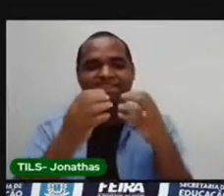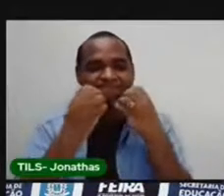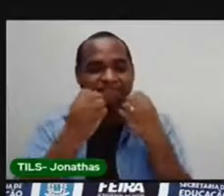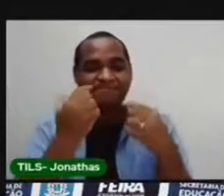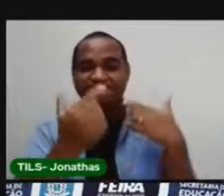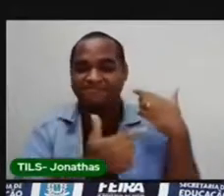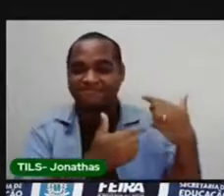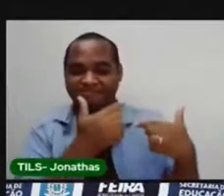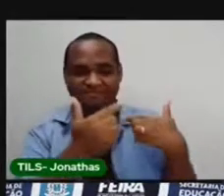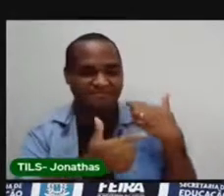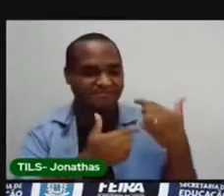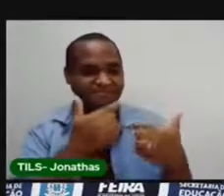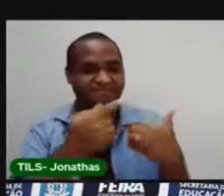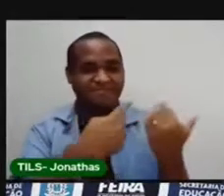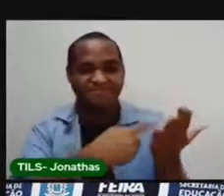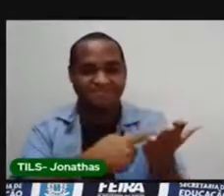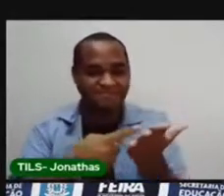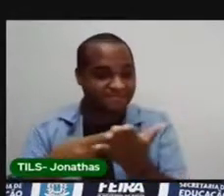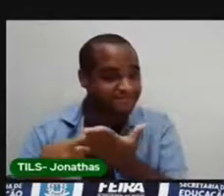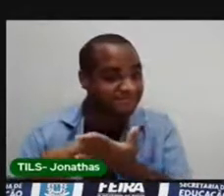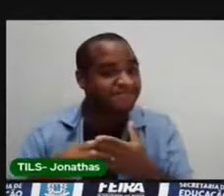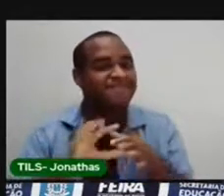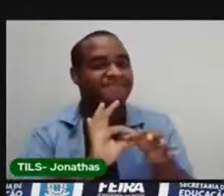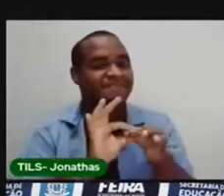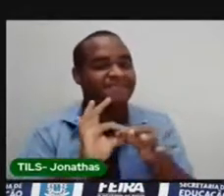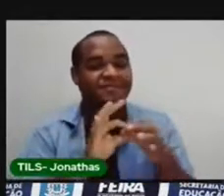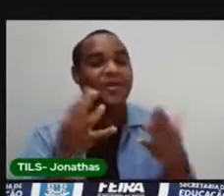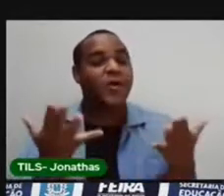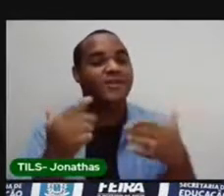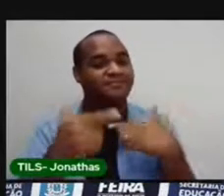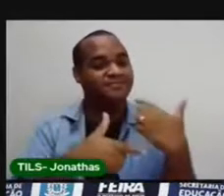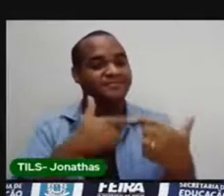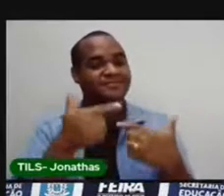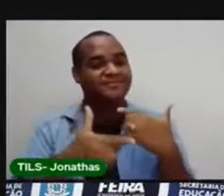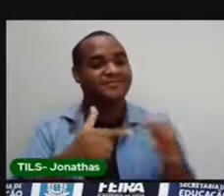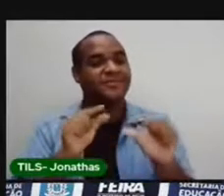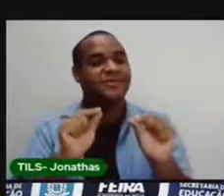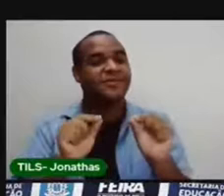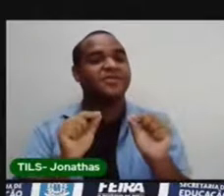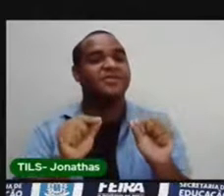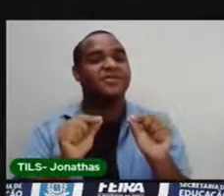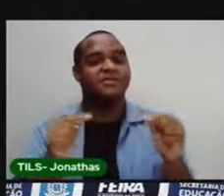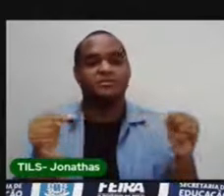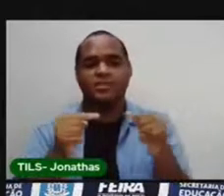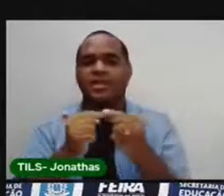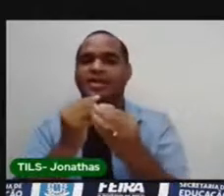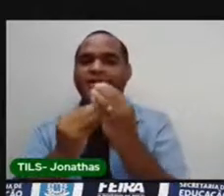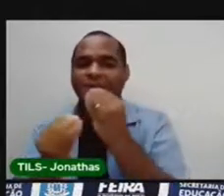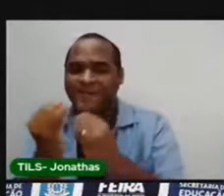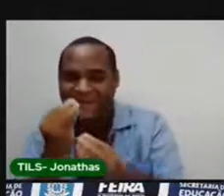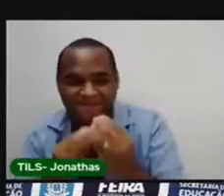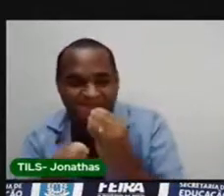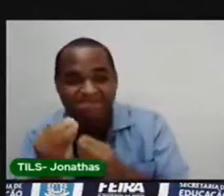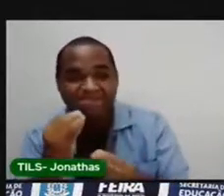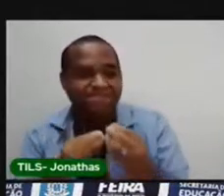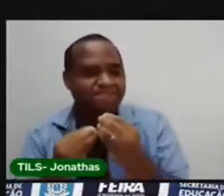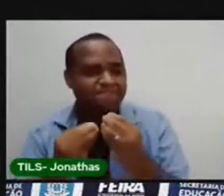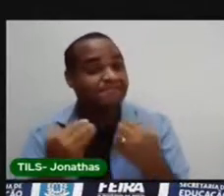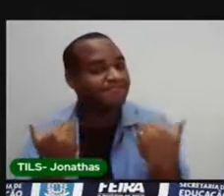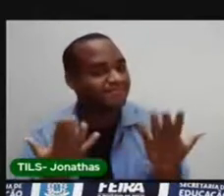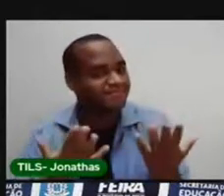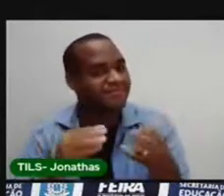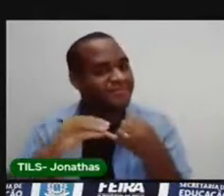essa parlenda. Agora sim, a gente não vai mais trabalhar com coisas da alimentação. Porque